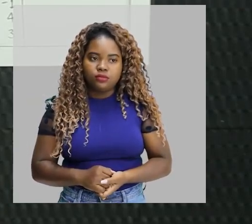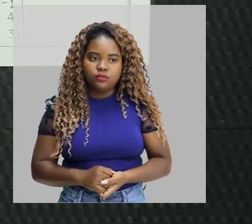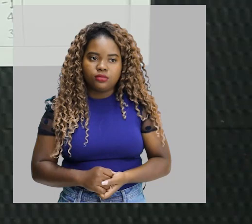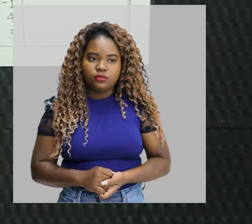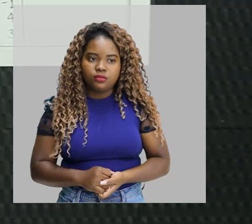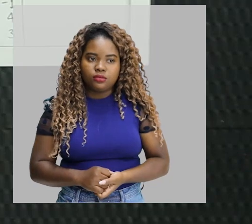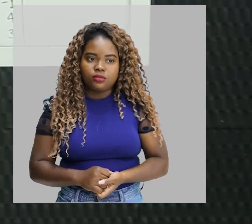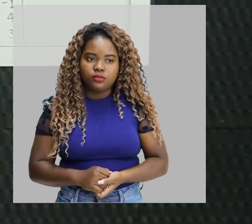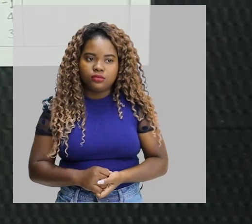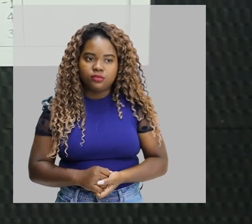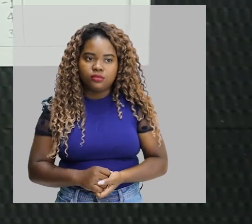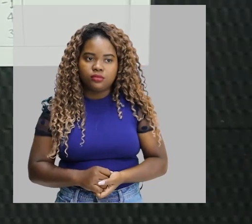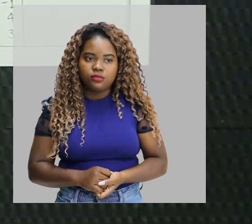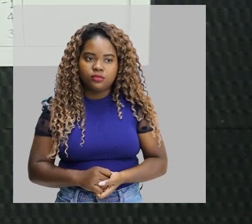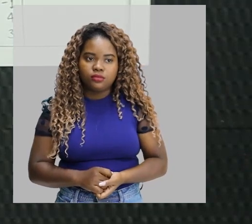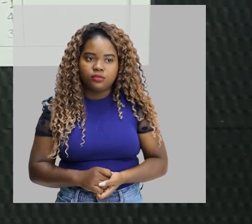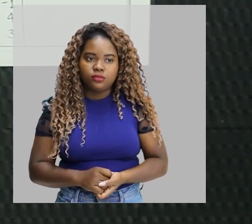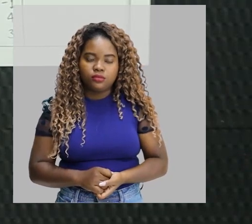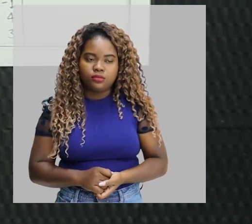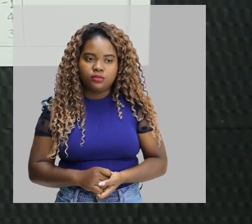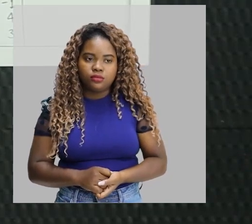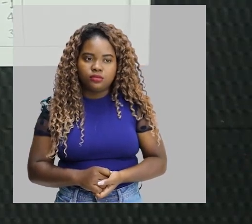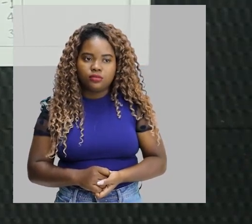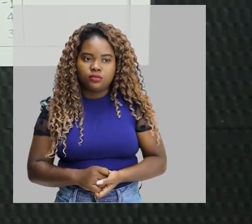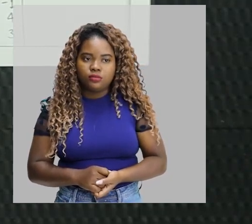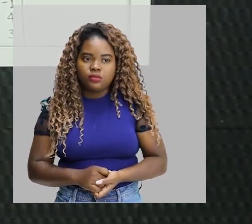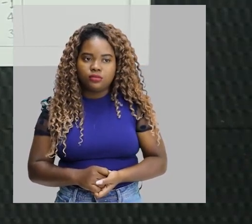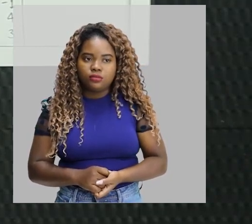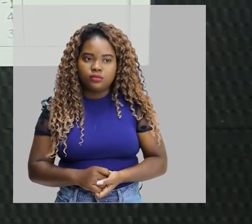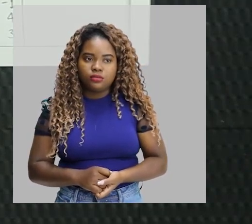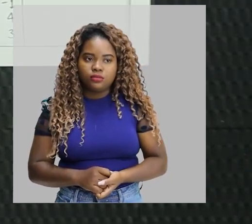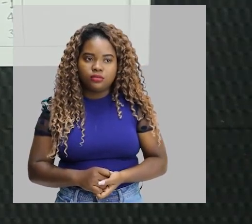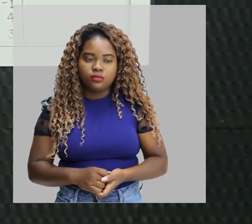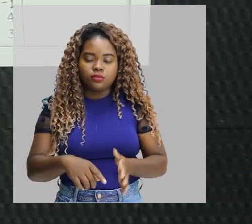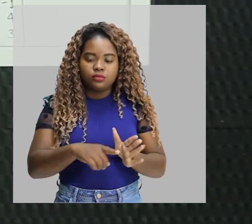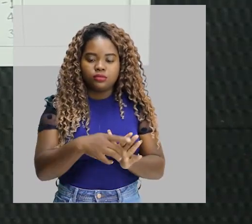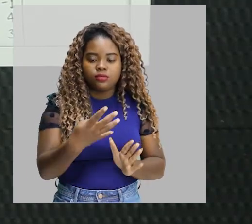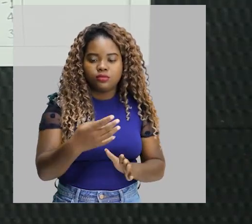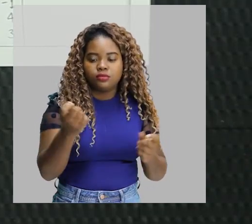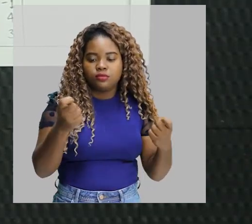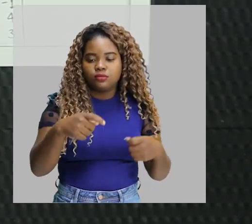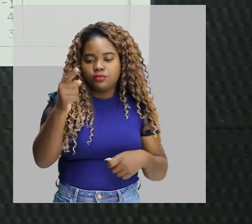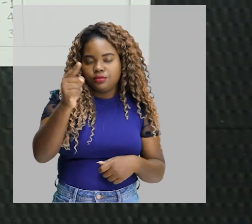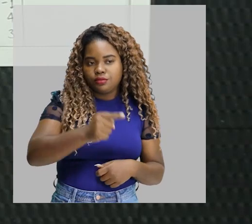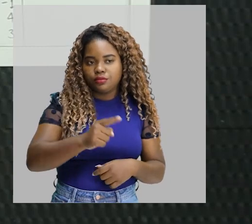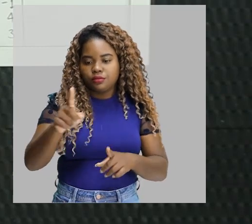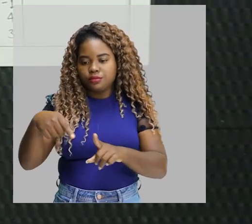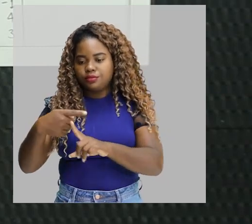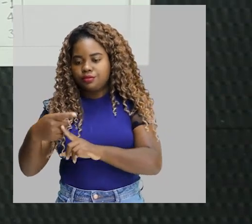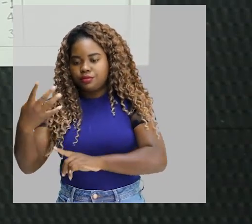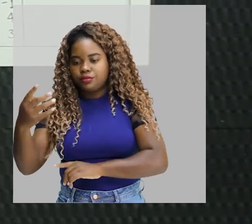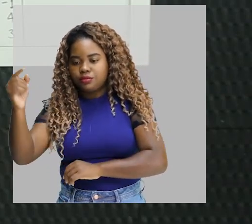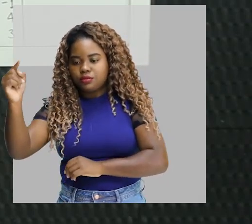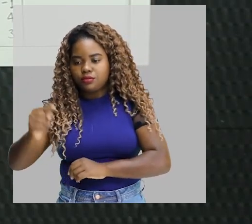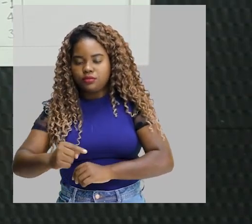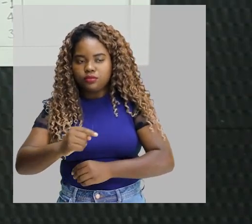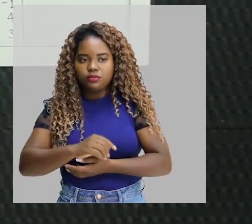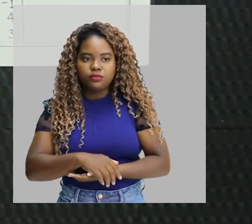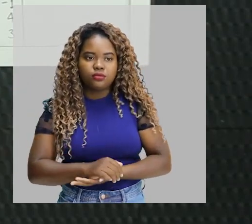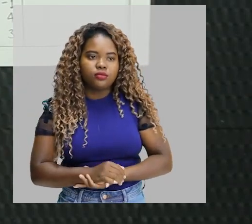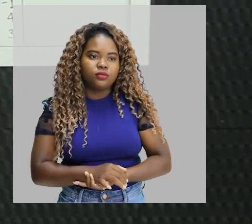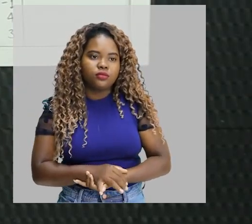igual a perceba que esse -4 aqui ó eu posso cancelar com mais quatro